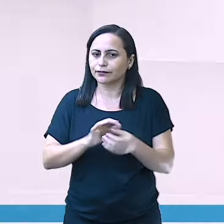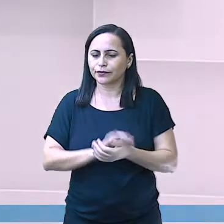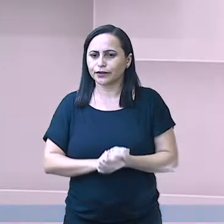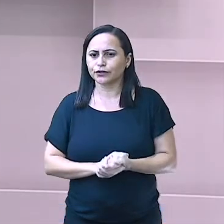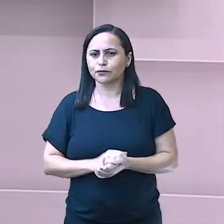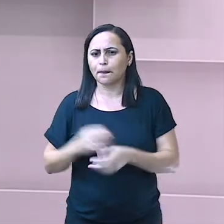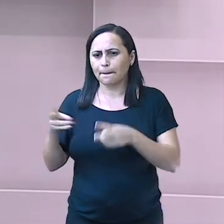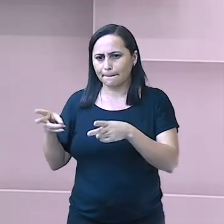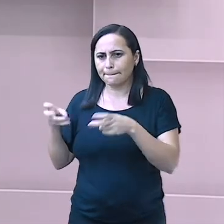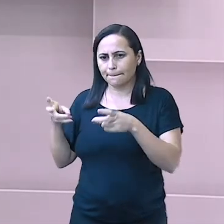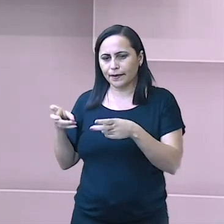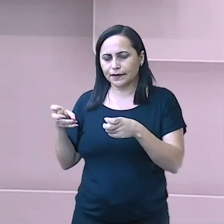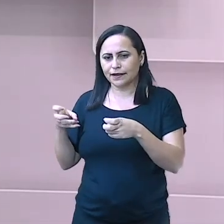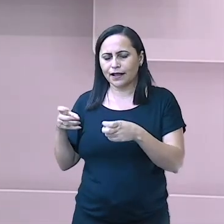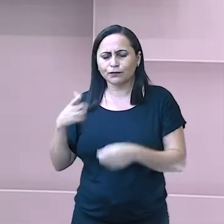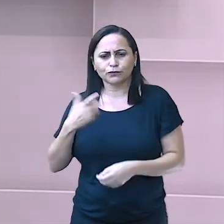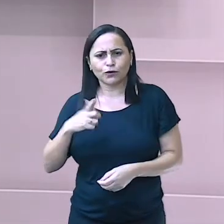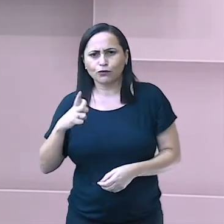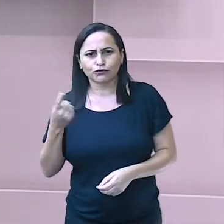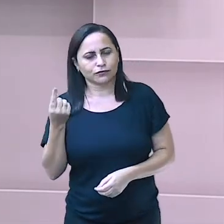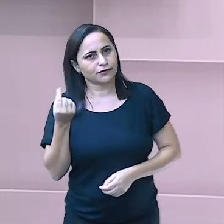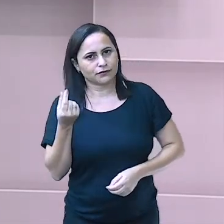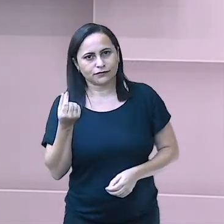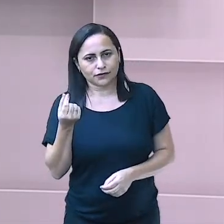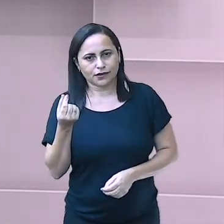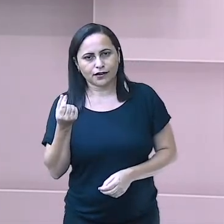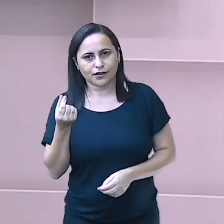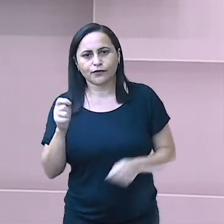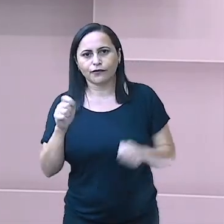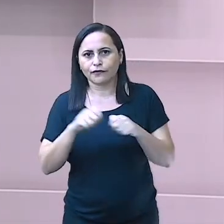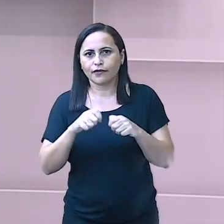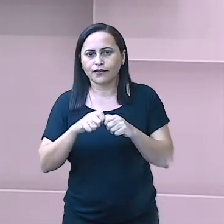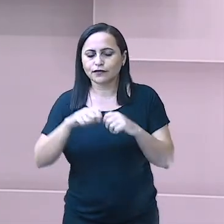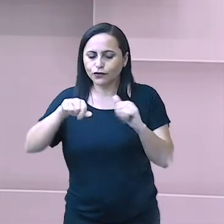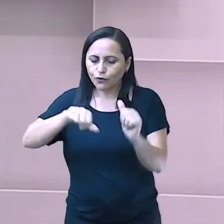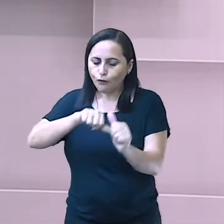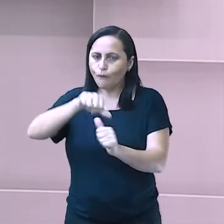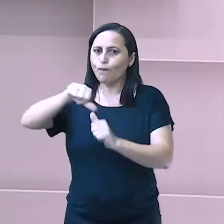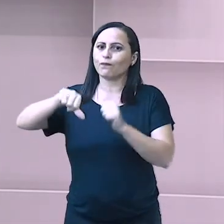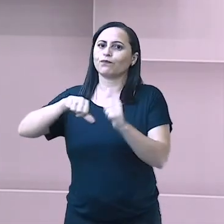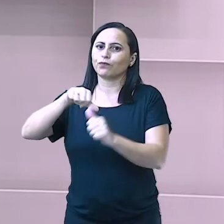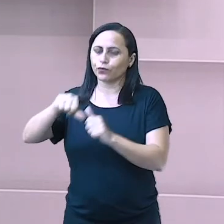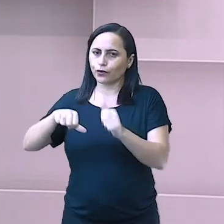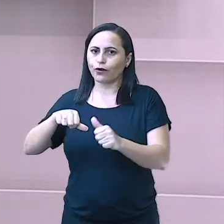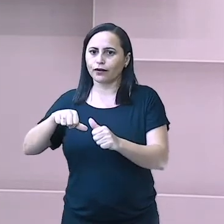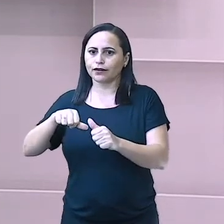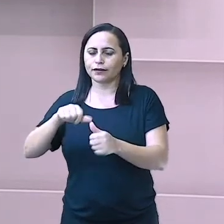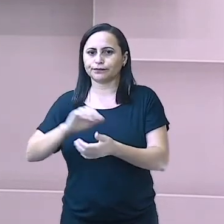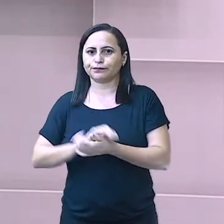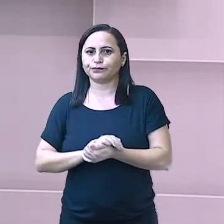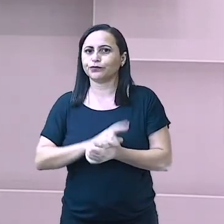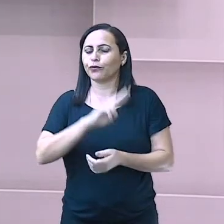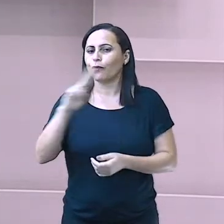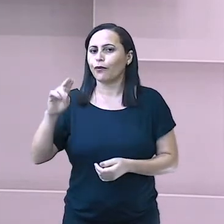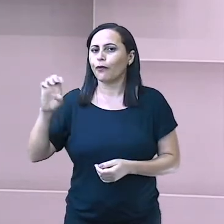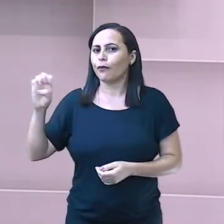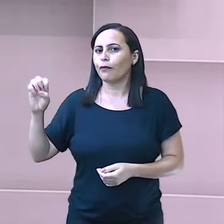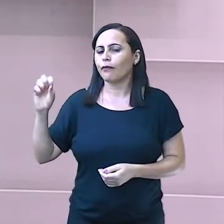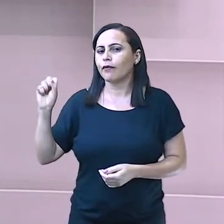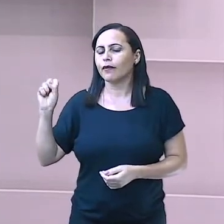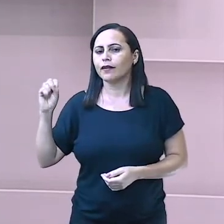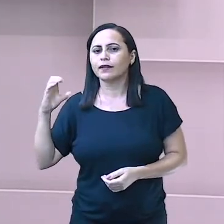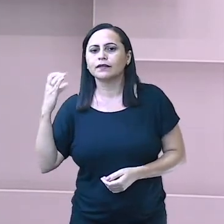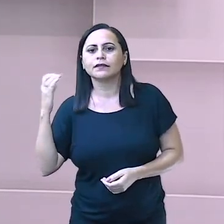valor, né? Um valor fixo em dinheiro. Então, eles faziam essa troca. E essa troca nós chamamos de escambo. Um